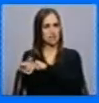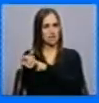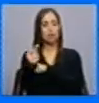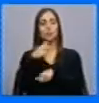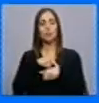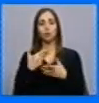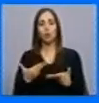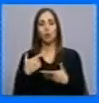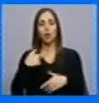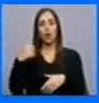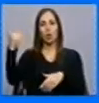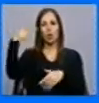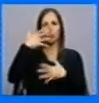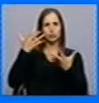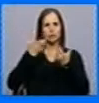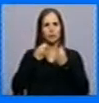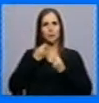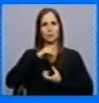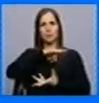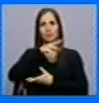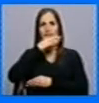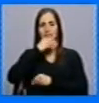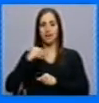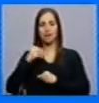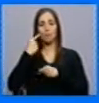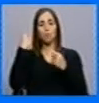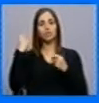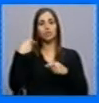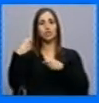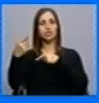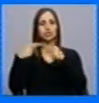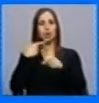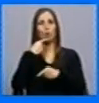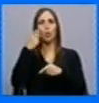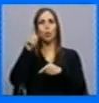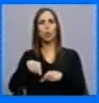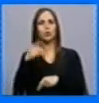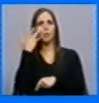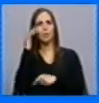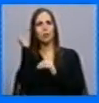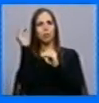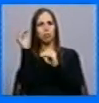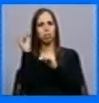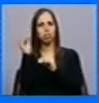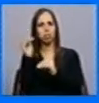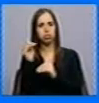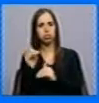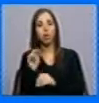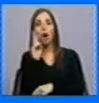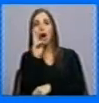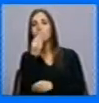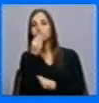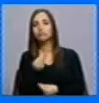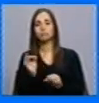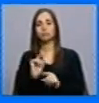receber na Terra, mostra-nos que a estrela está outra vez a diminuir de brilho. Não é tão espetacular desta vez, estamos a falar da ordem